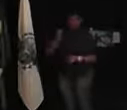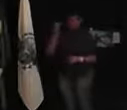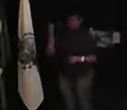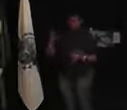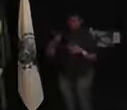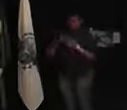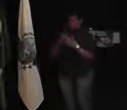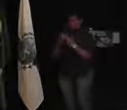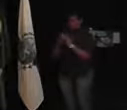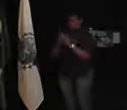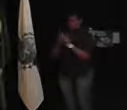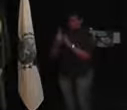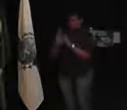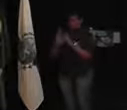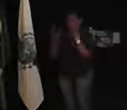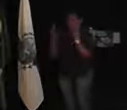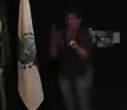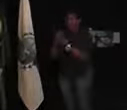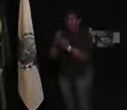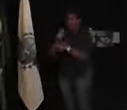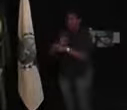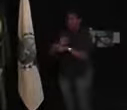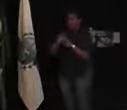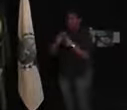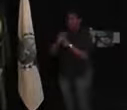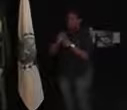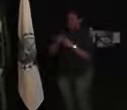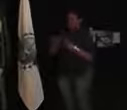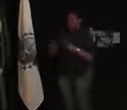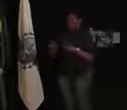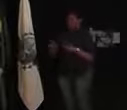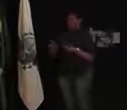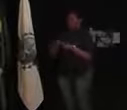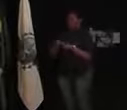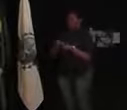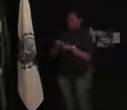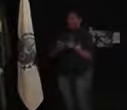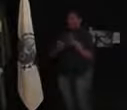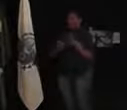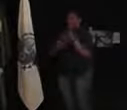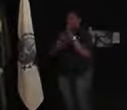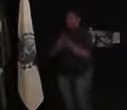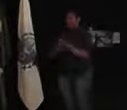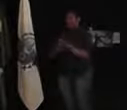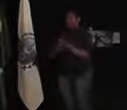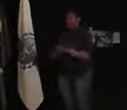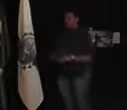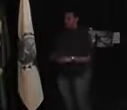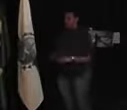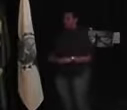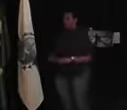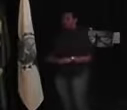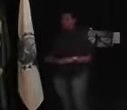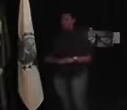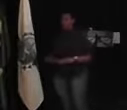na família e na sociedade é que vão determinar